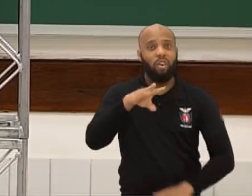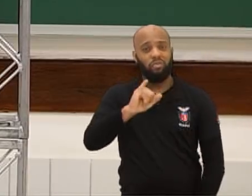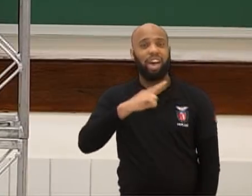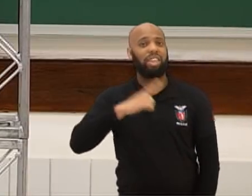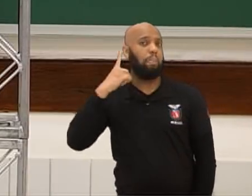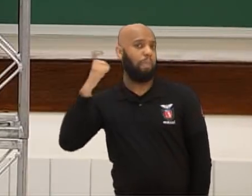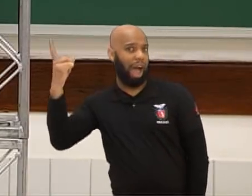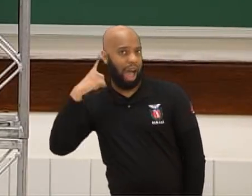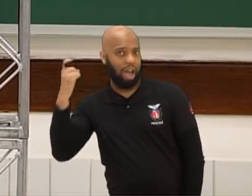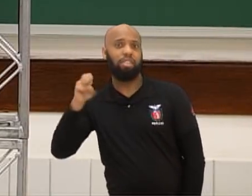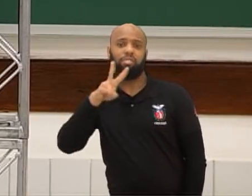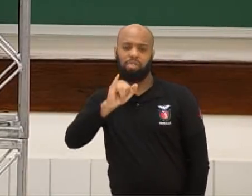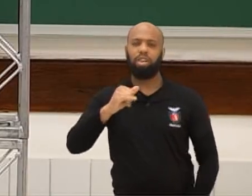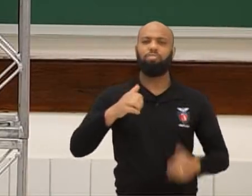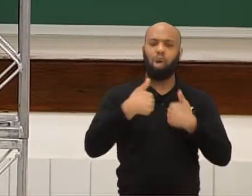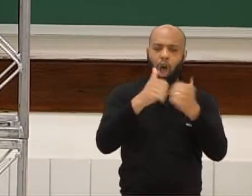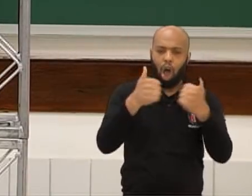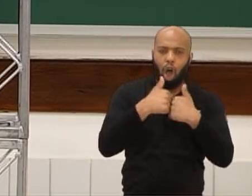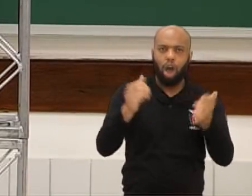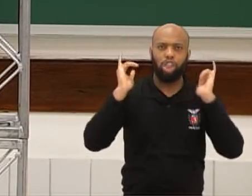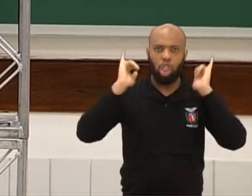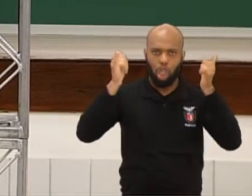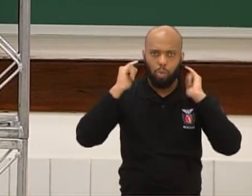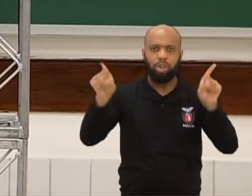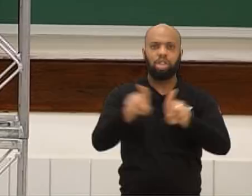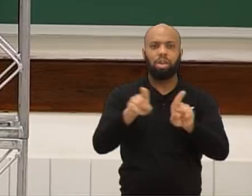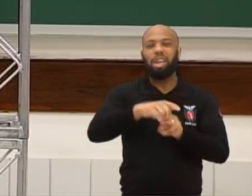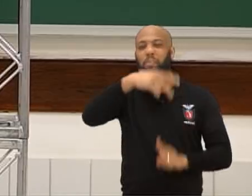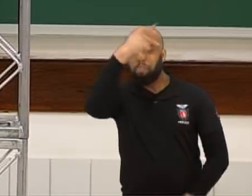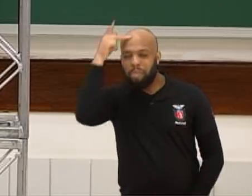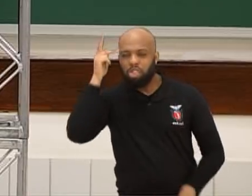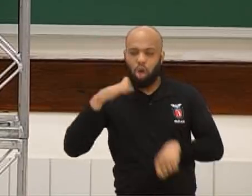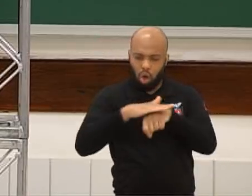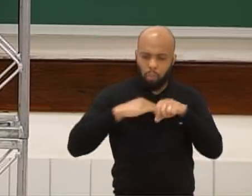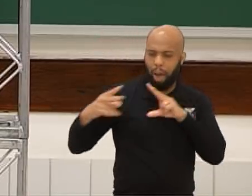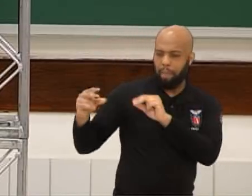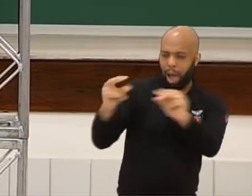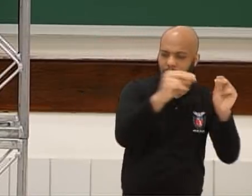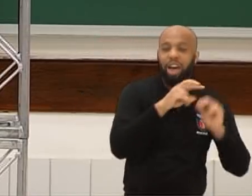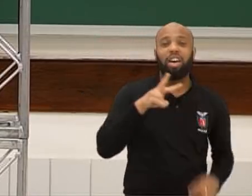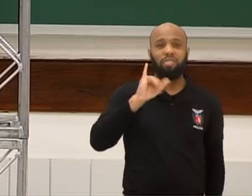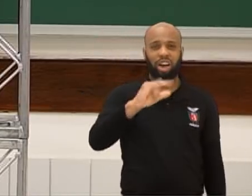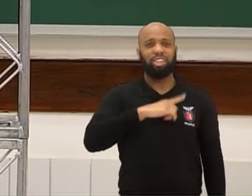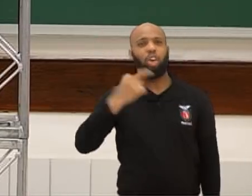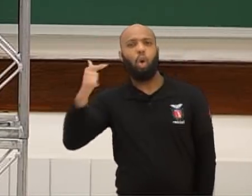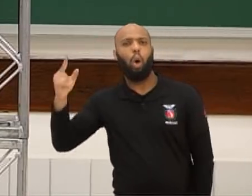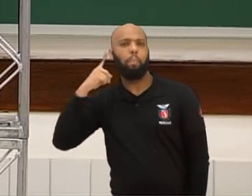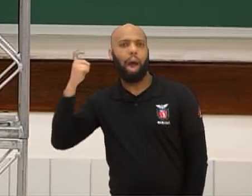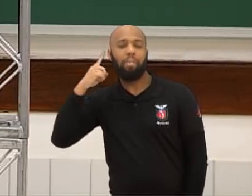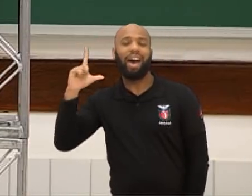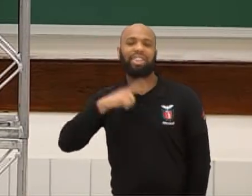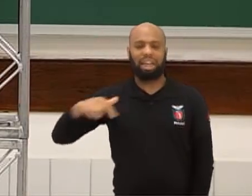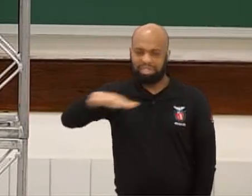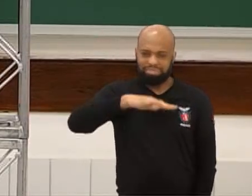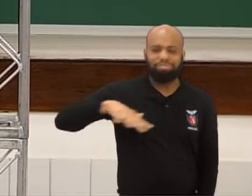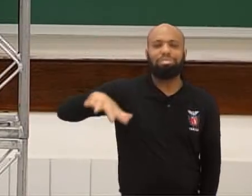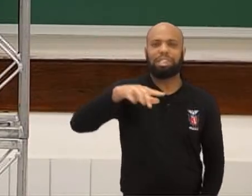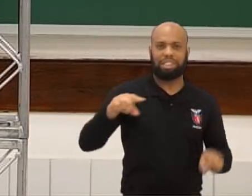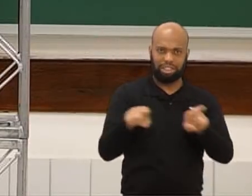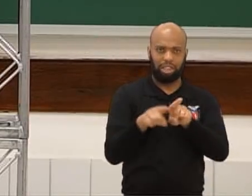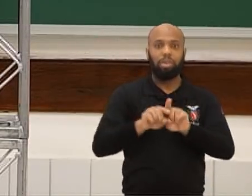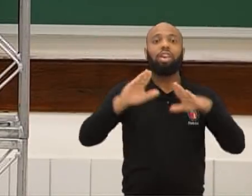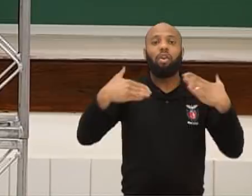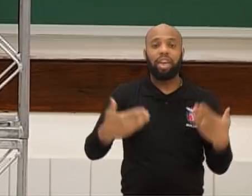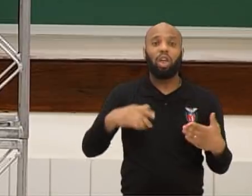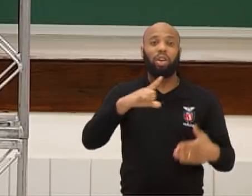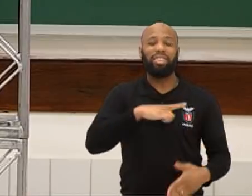ter barulhos de ônibus, barulhos de pessoas conversando, vão ter vários sons que também estarão presentes nesse ambiente.